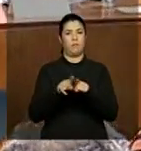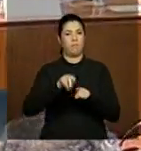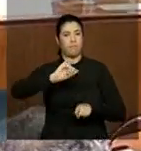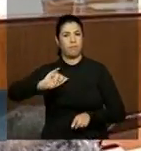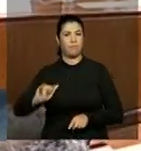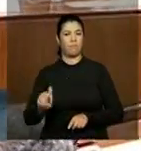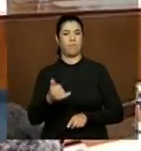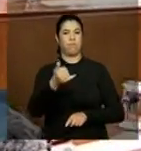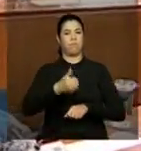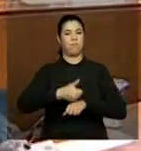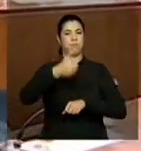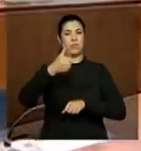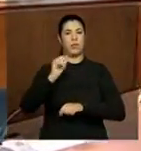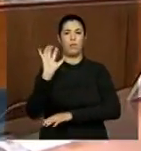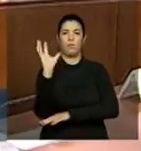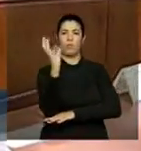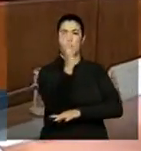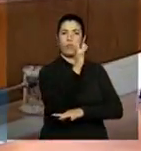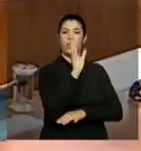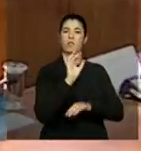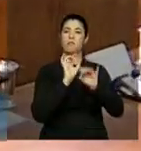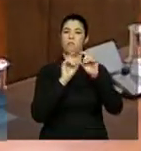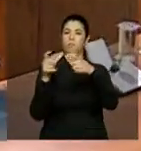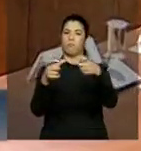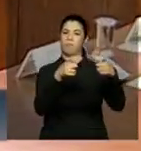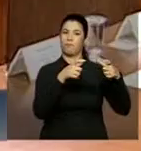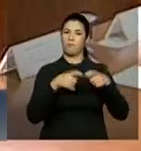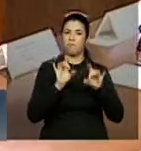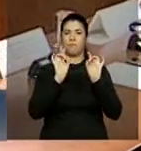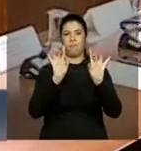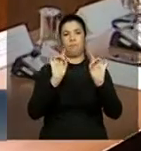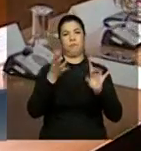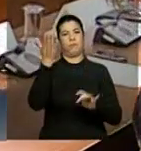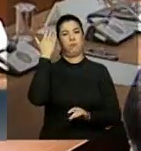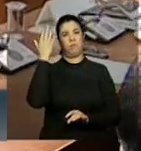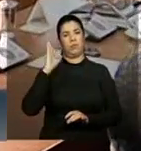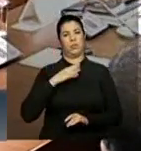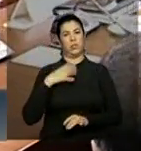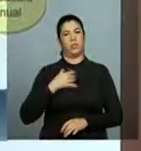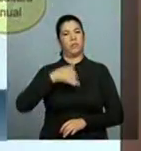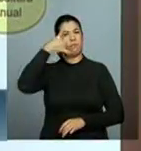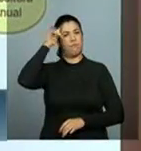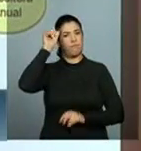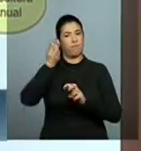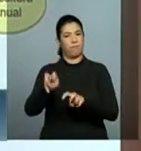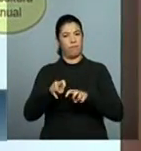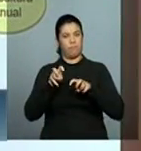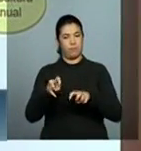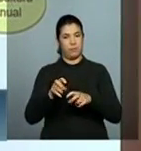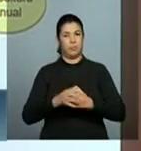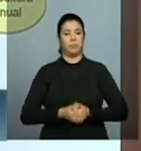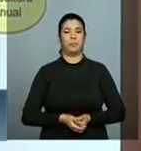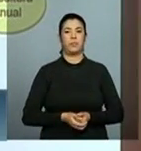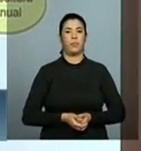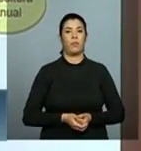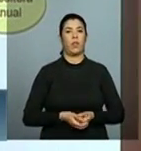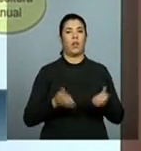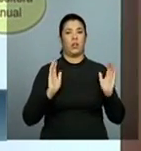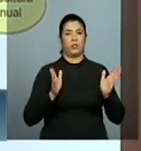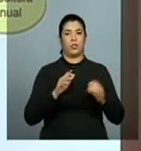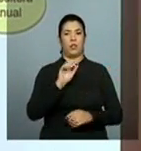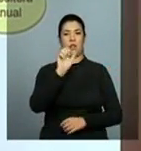recuperação de floresta em muitas áreas, em especial áreas de pastagem. A agricultura ela ocupou apenas 2%